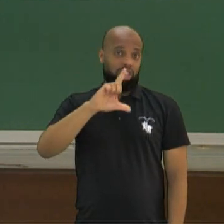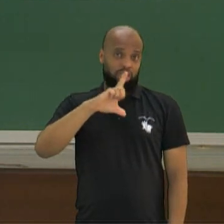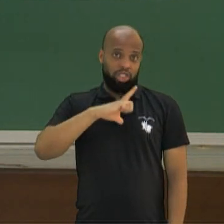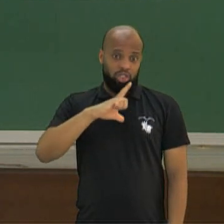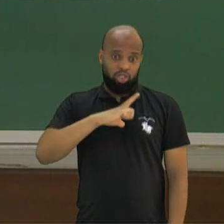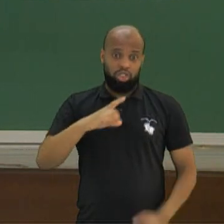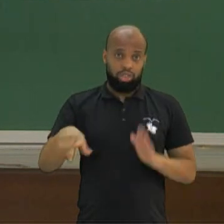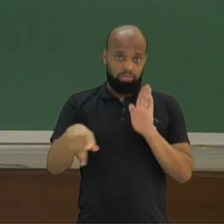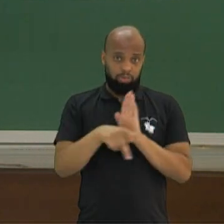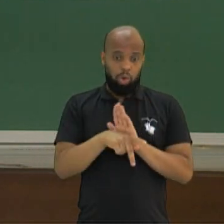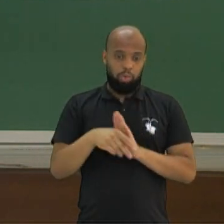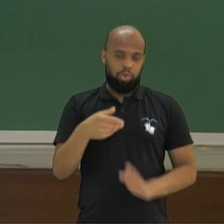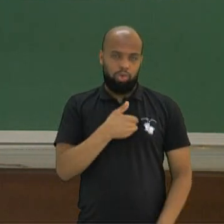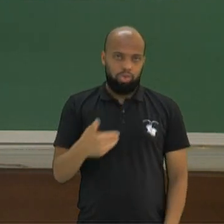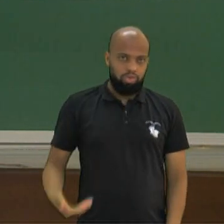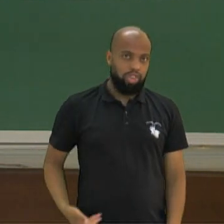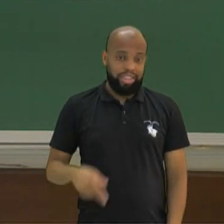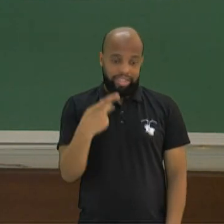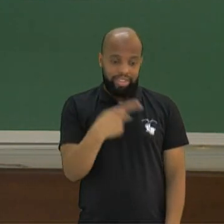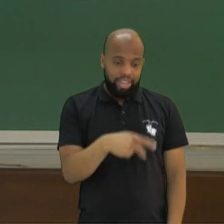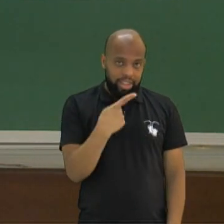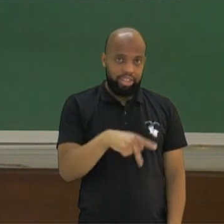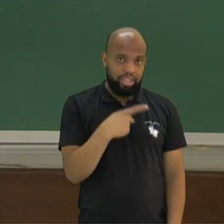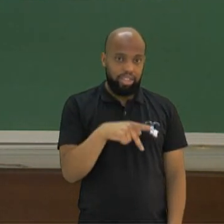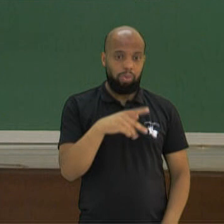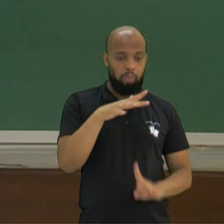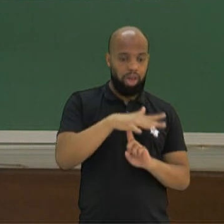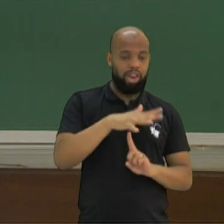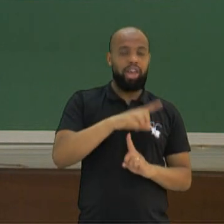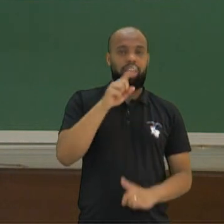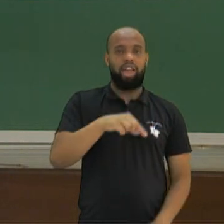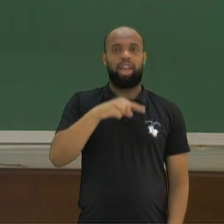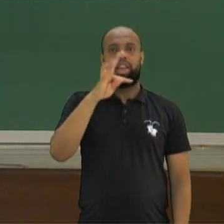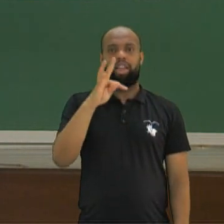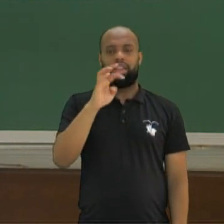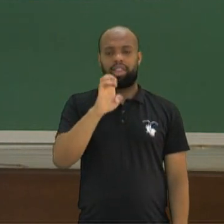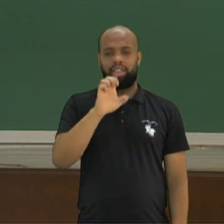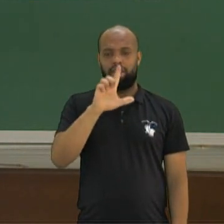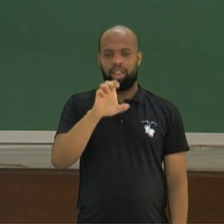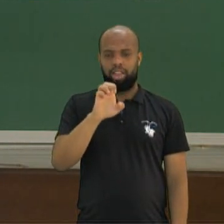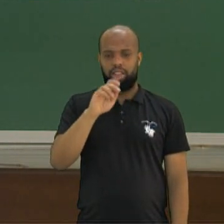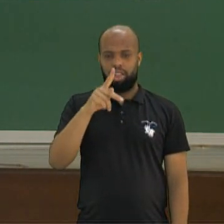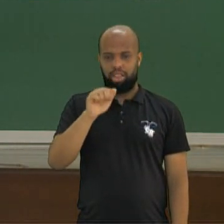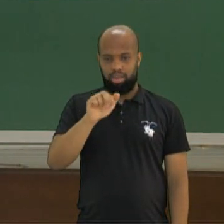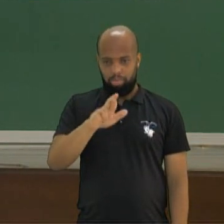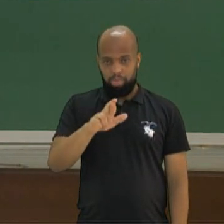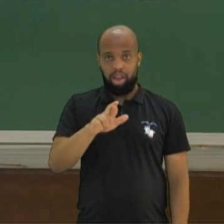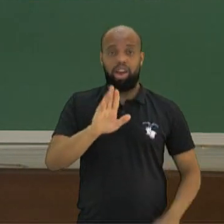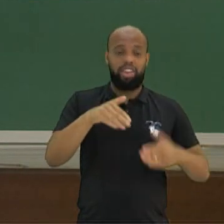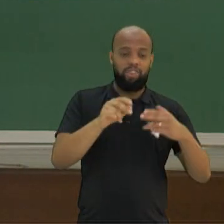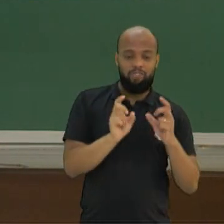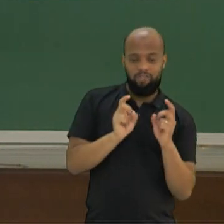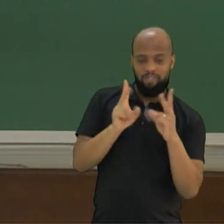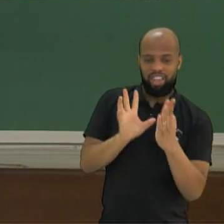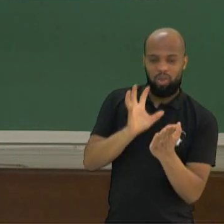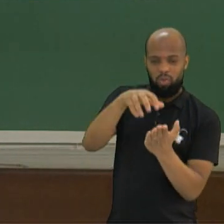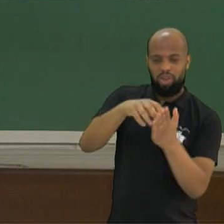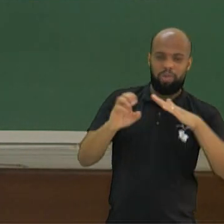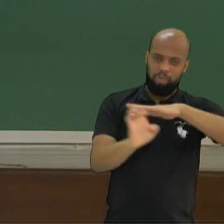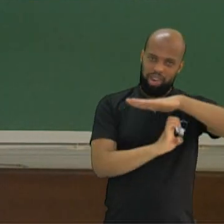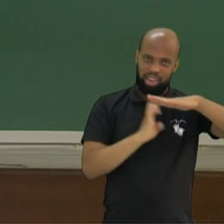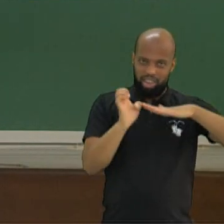telecomunicações. Aqui no Paraná, por exemplo, nós tínhamos a Telepar. Então houve aí a possibilidade de venda dessas empresas, né, de